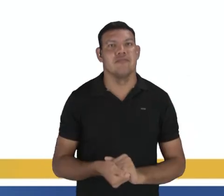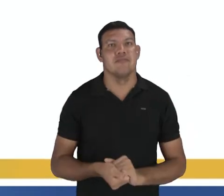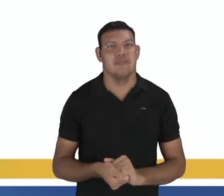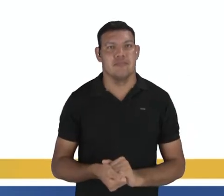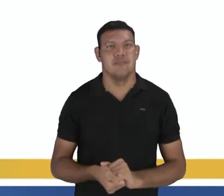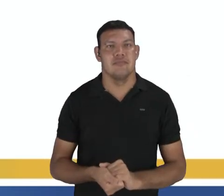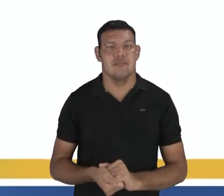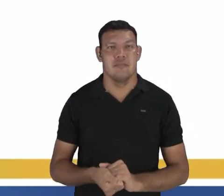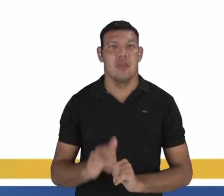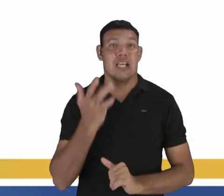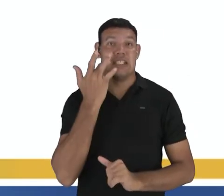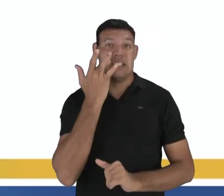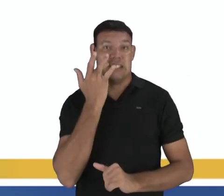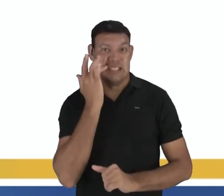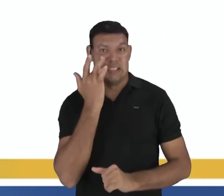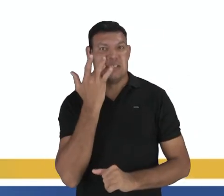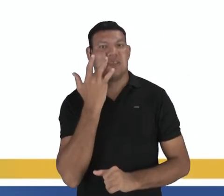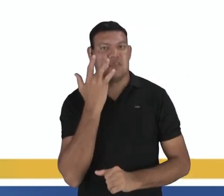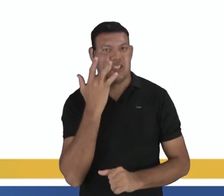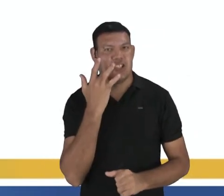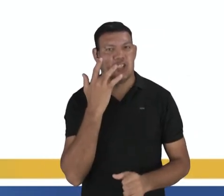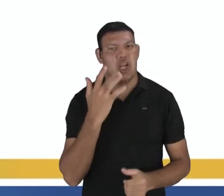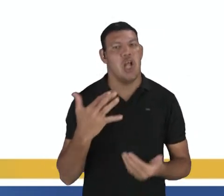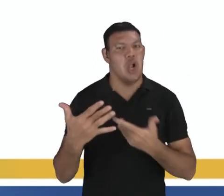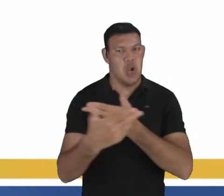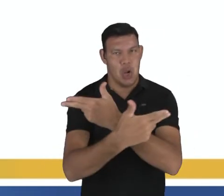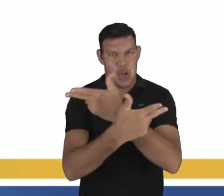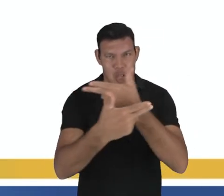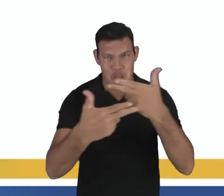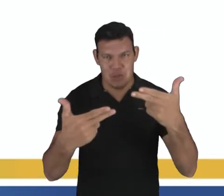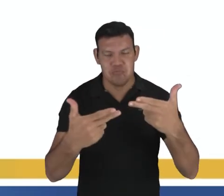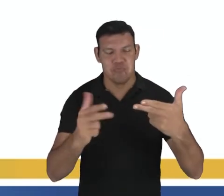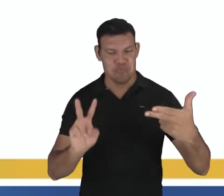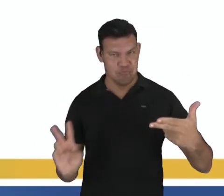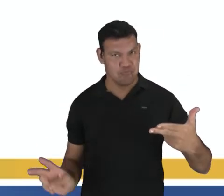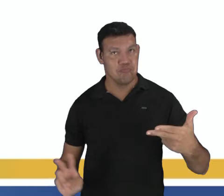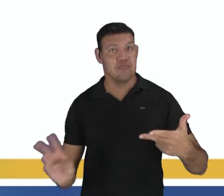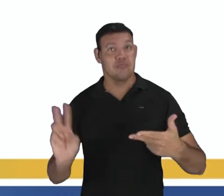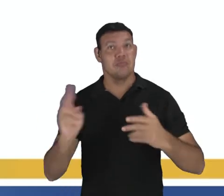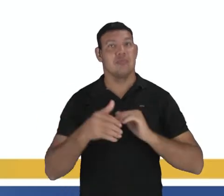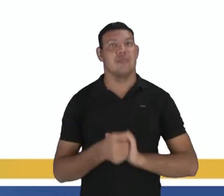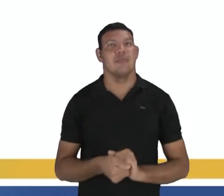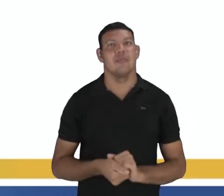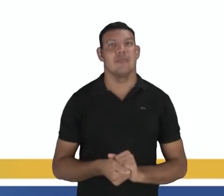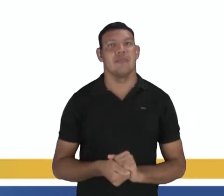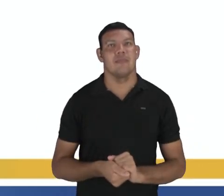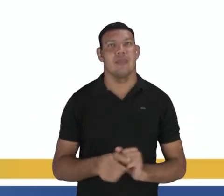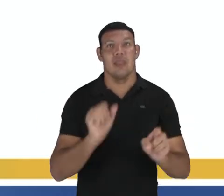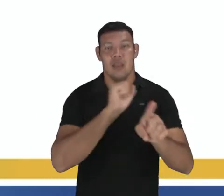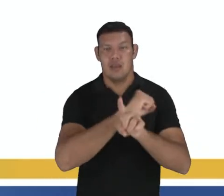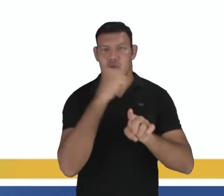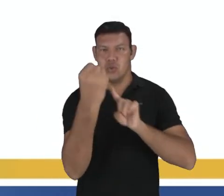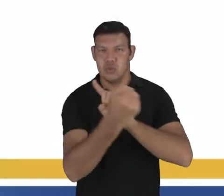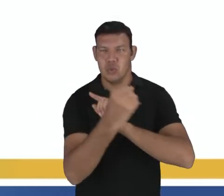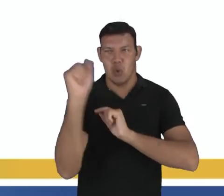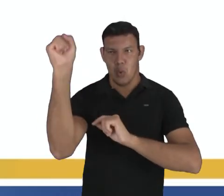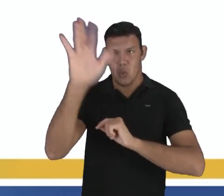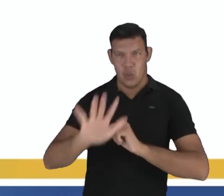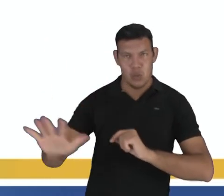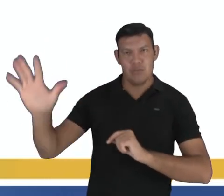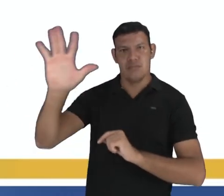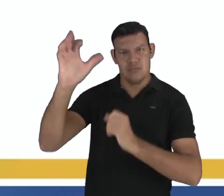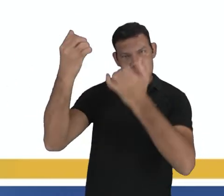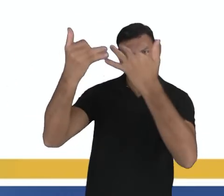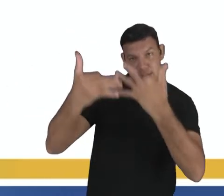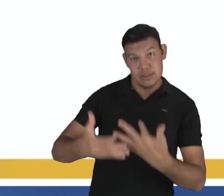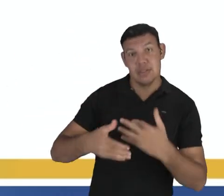principalmente aí por conta do ouro, objetos muito valiosos, né? E aí quando se fala dessas sociedades africanas, como eu disse